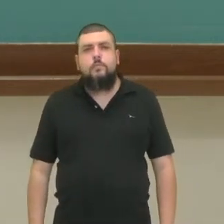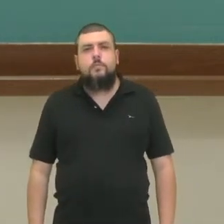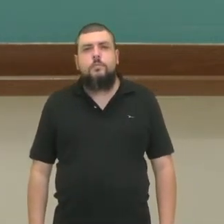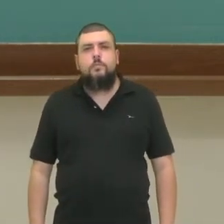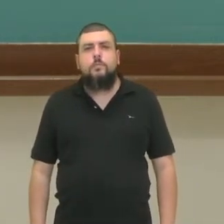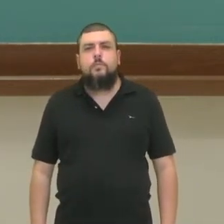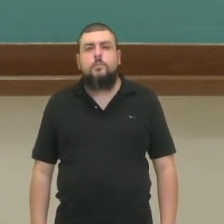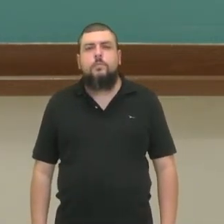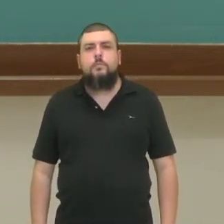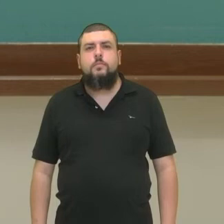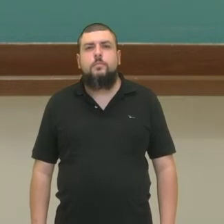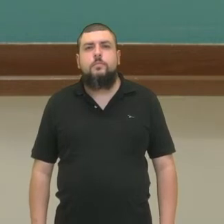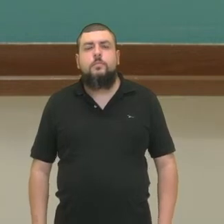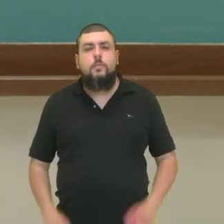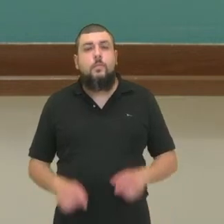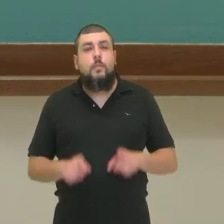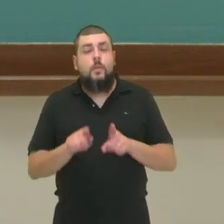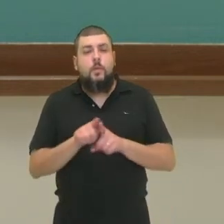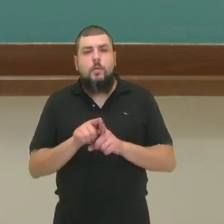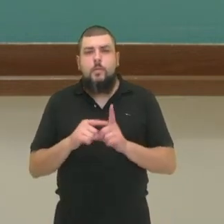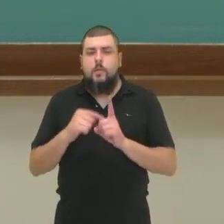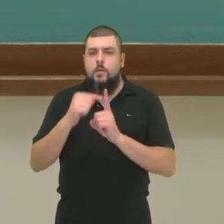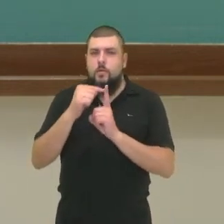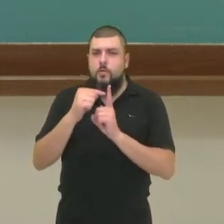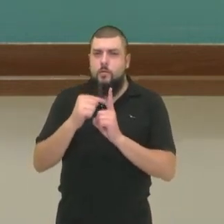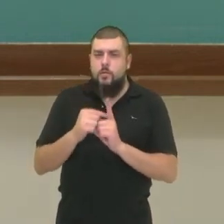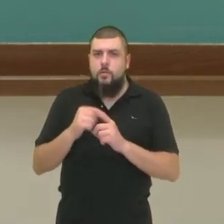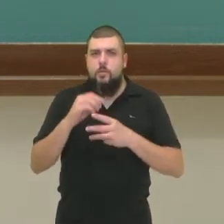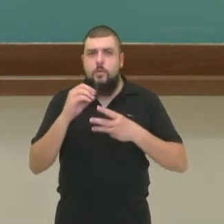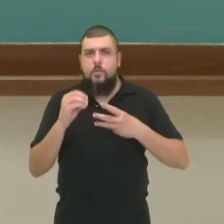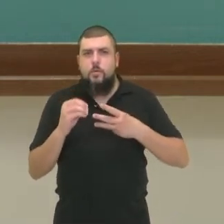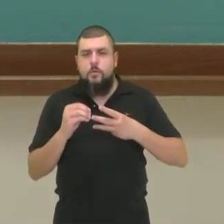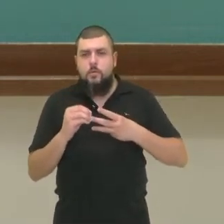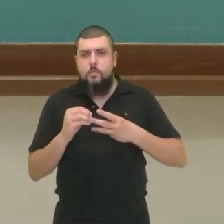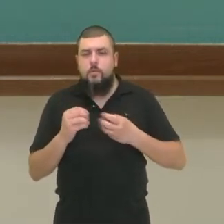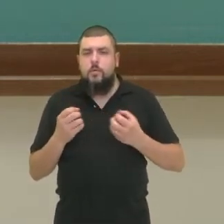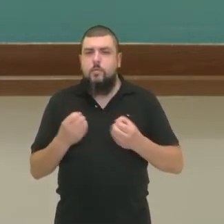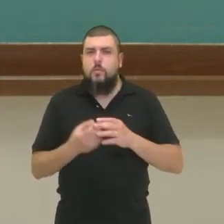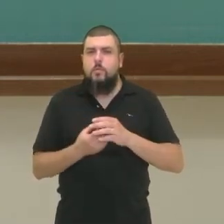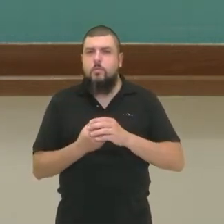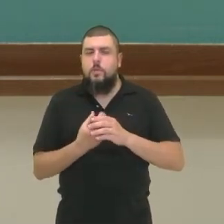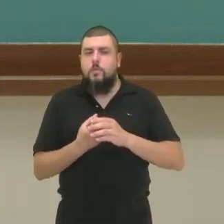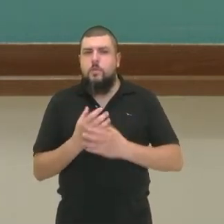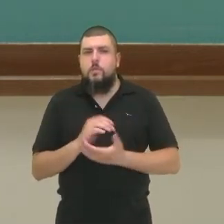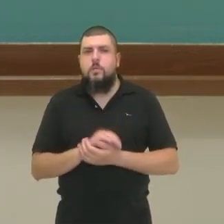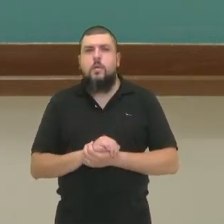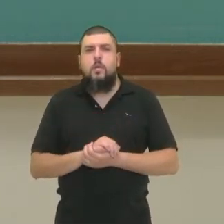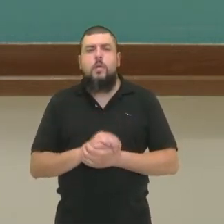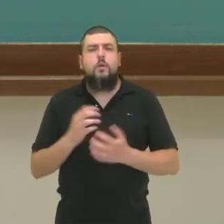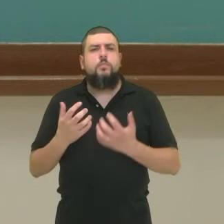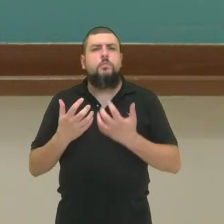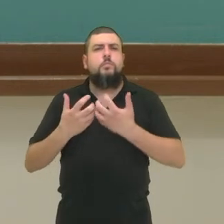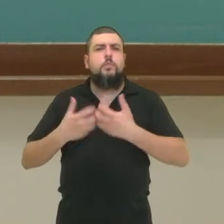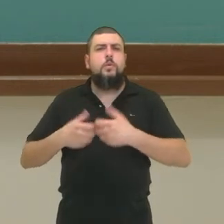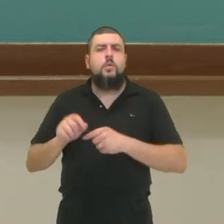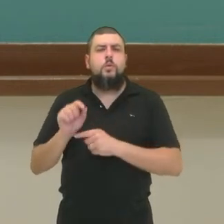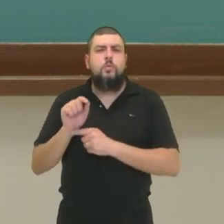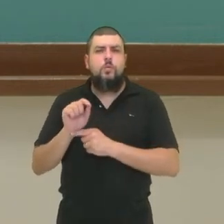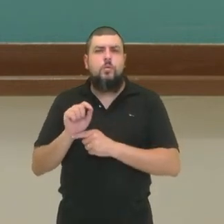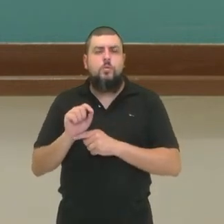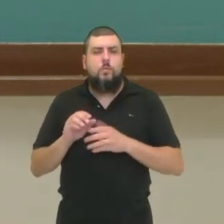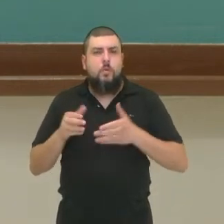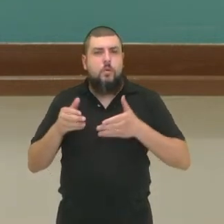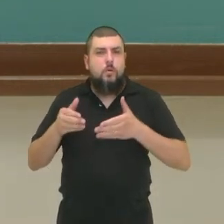Agora, nós temos também o tipo celular glandular, tipo epitelial glandular. Qual é a função? É especializada em